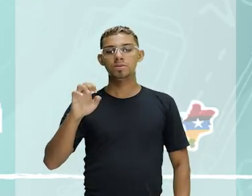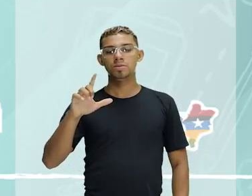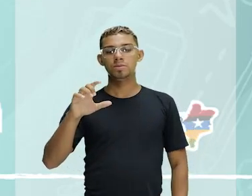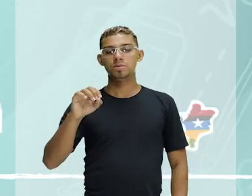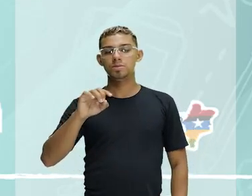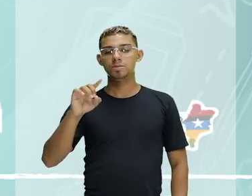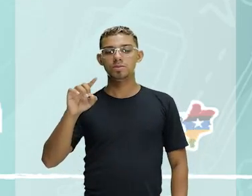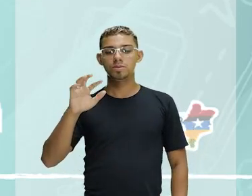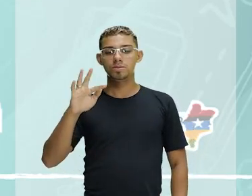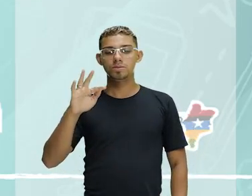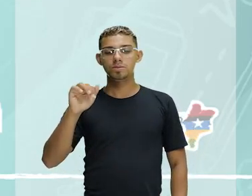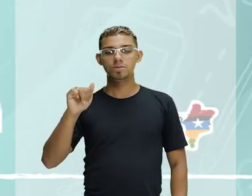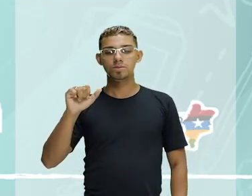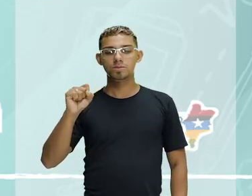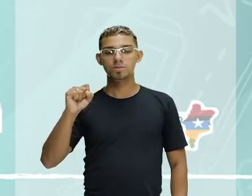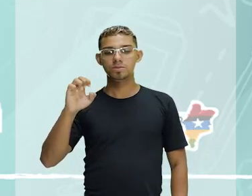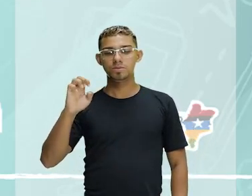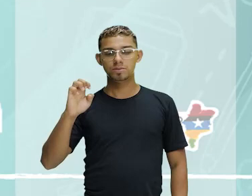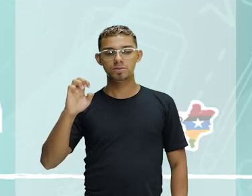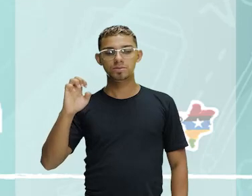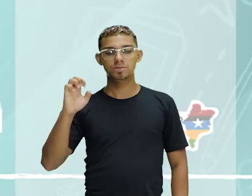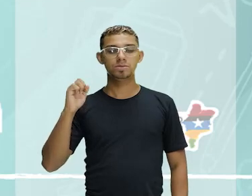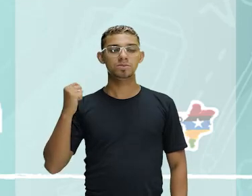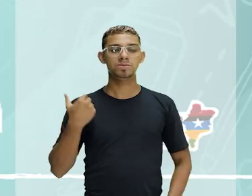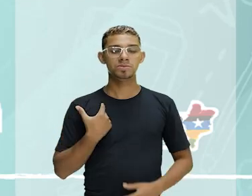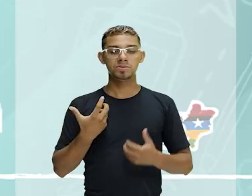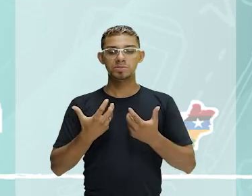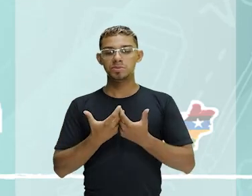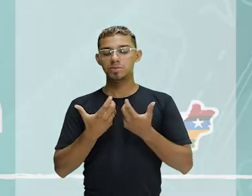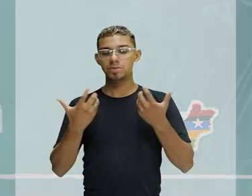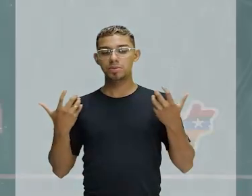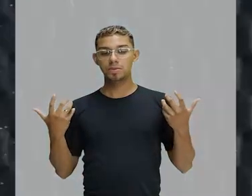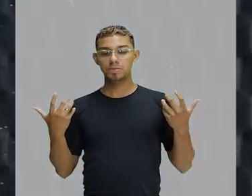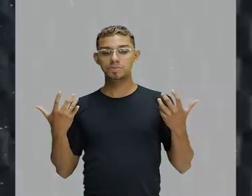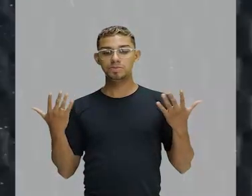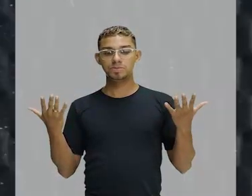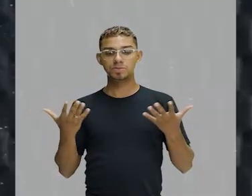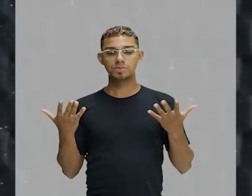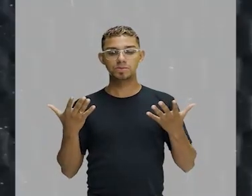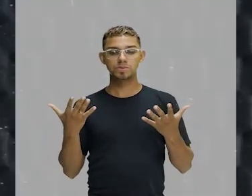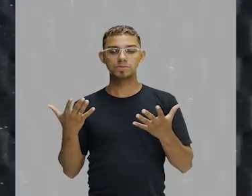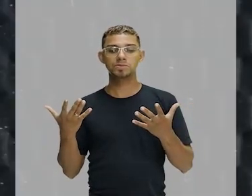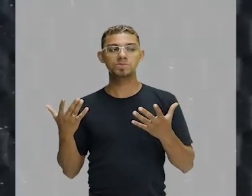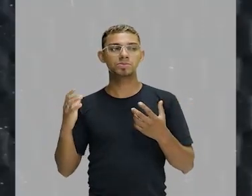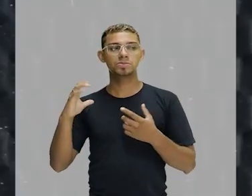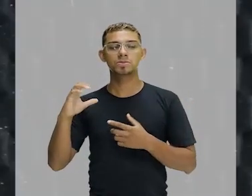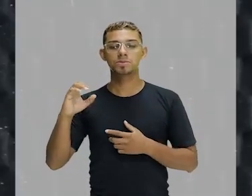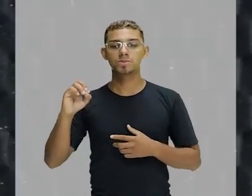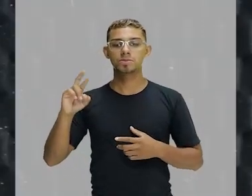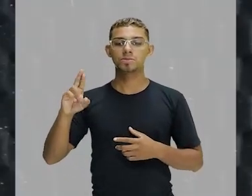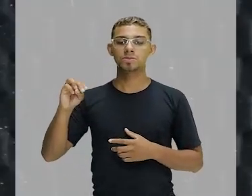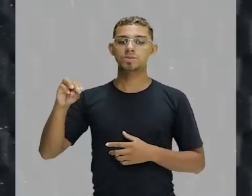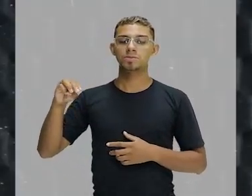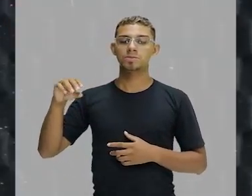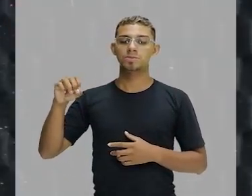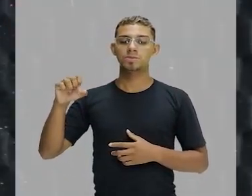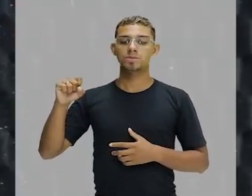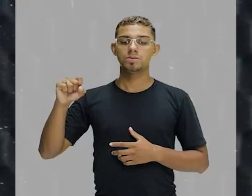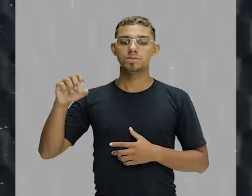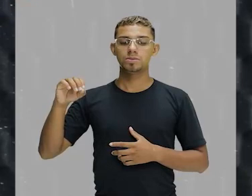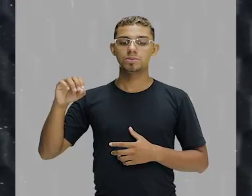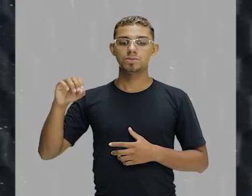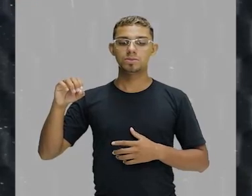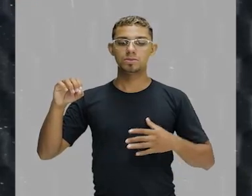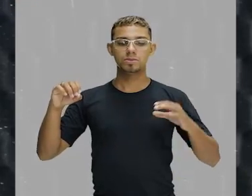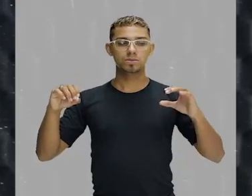Como os cromossomos eles migraram para os polos opostos, cada cromossomo que migrou para cada polo, ele vai agora